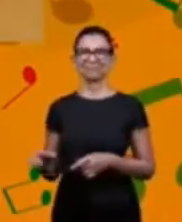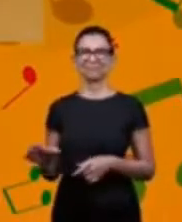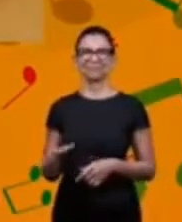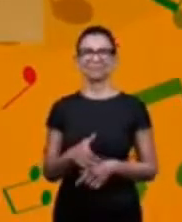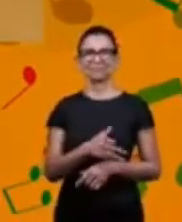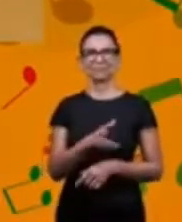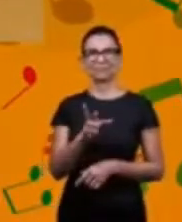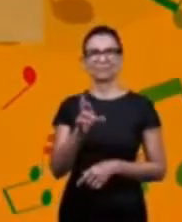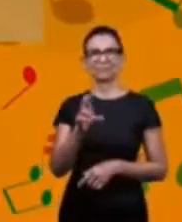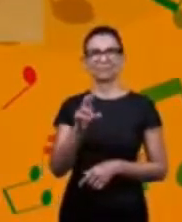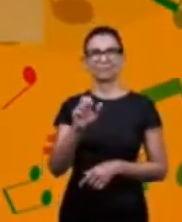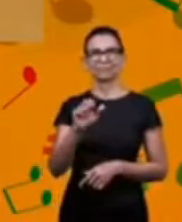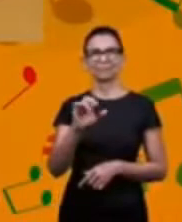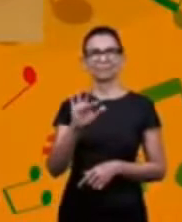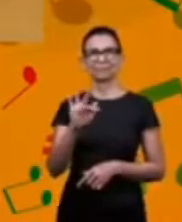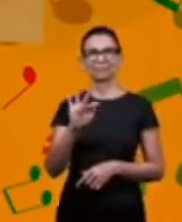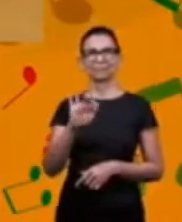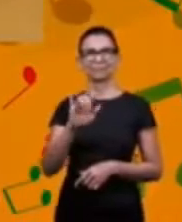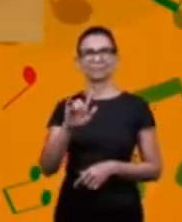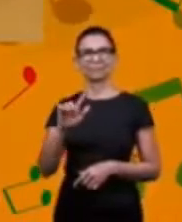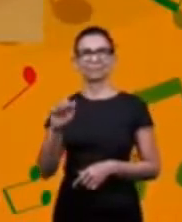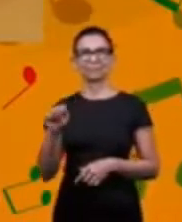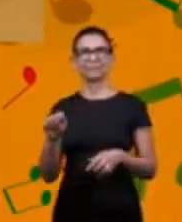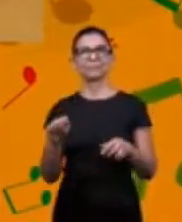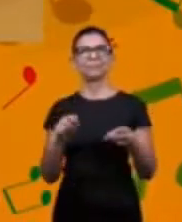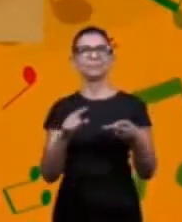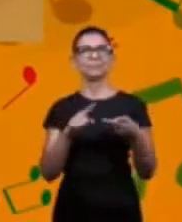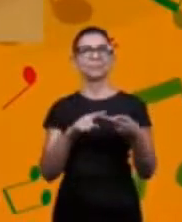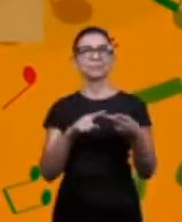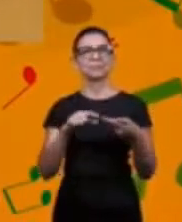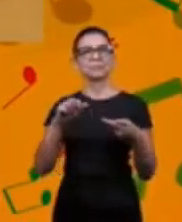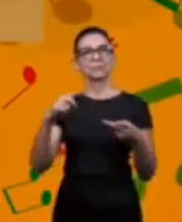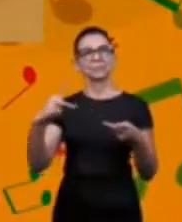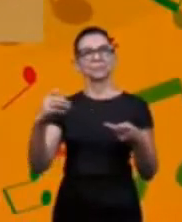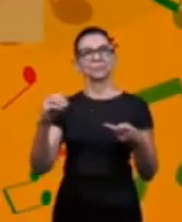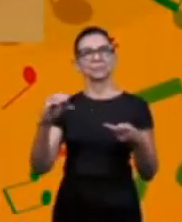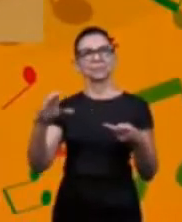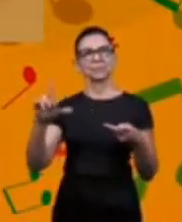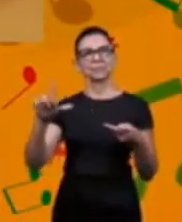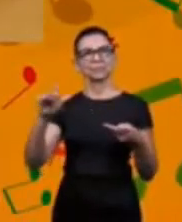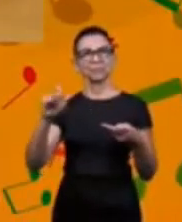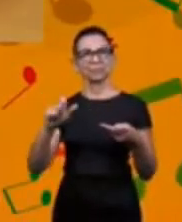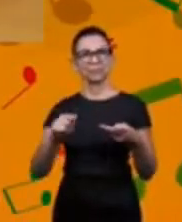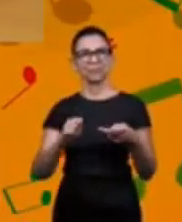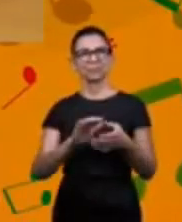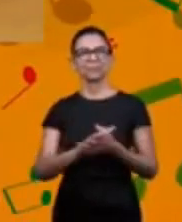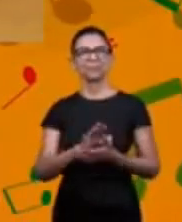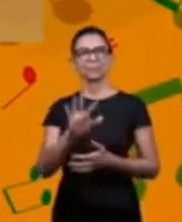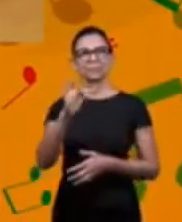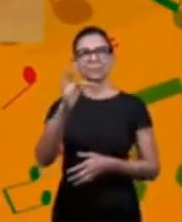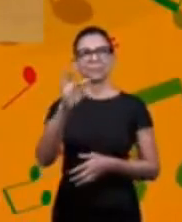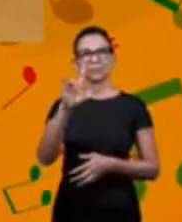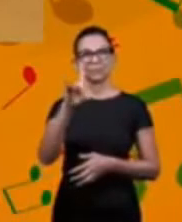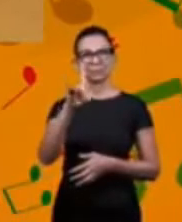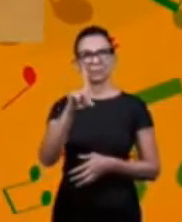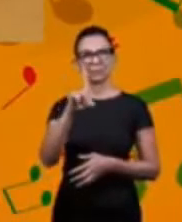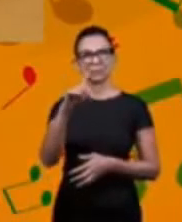Rafaela e Paola de Brasília, Distrito Federal. Rafaela e Paola de